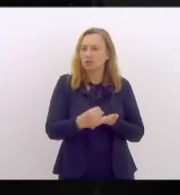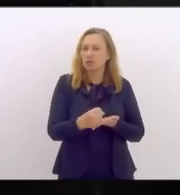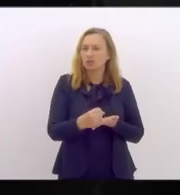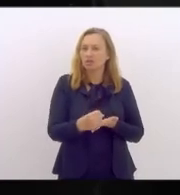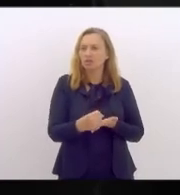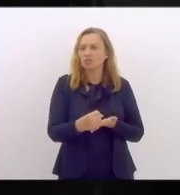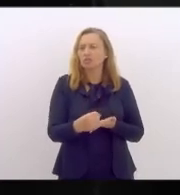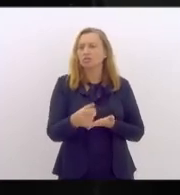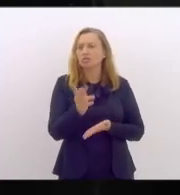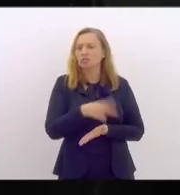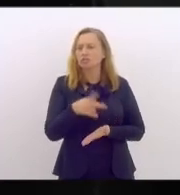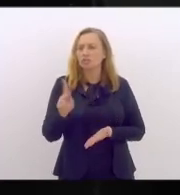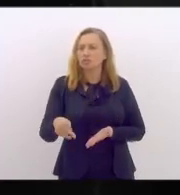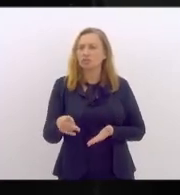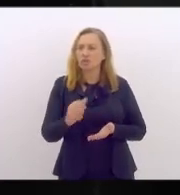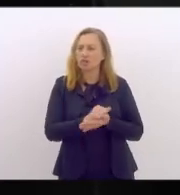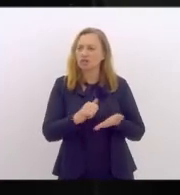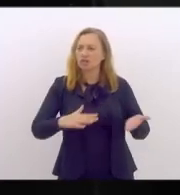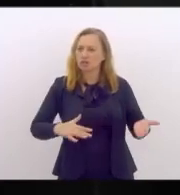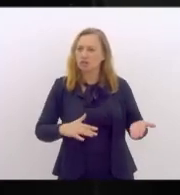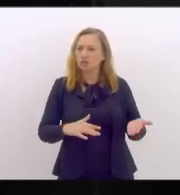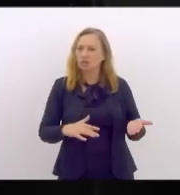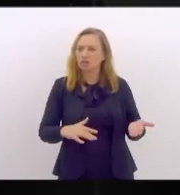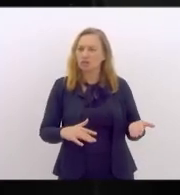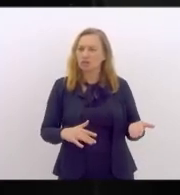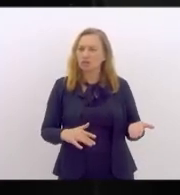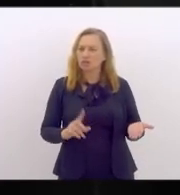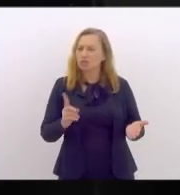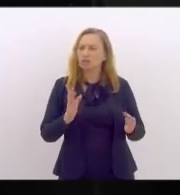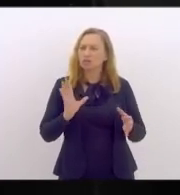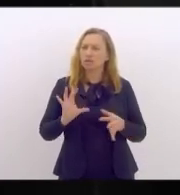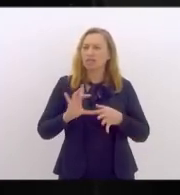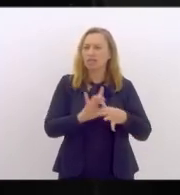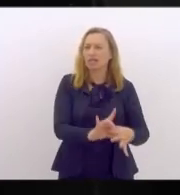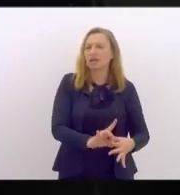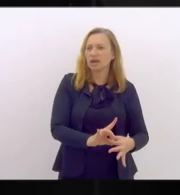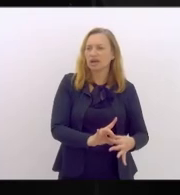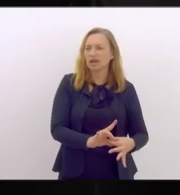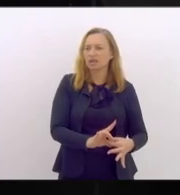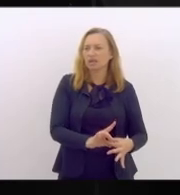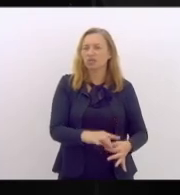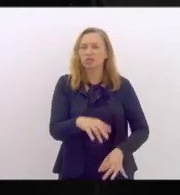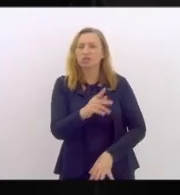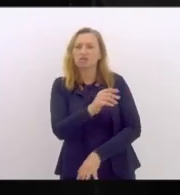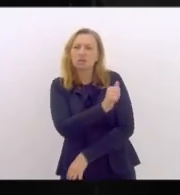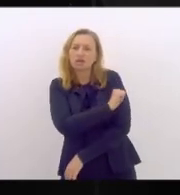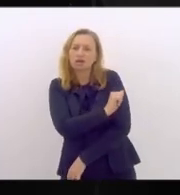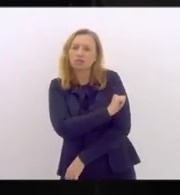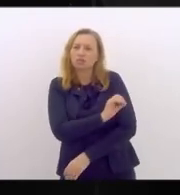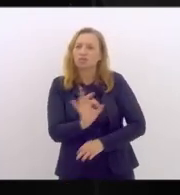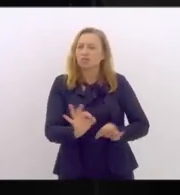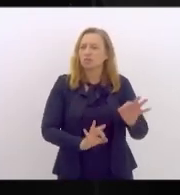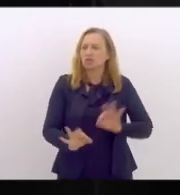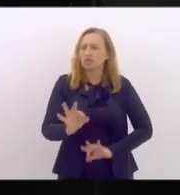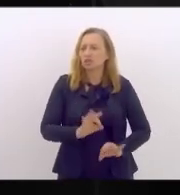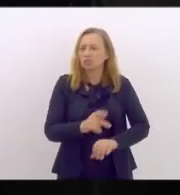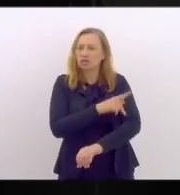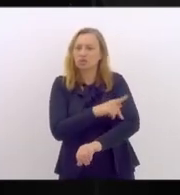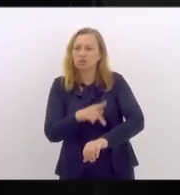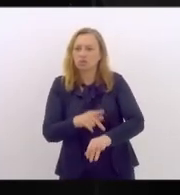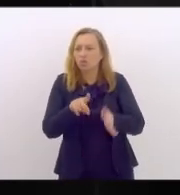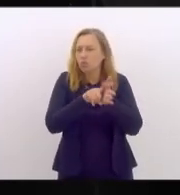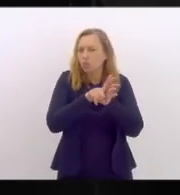para atividades que não estejam diretamente ligadas aos discentes ou seja planejamento pedagógico